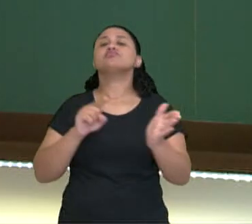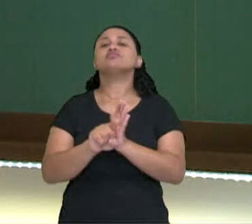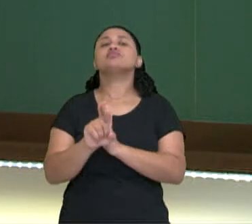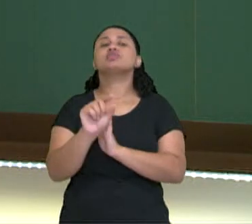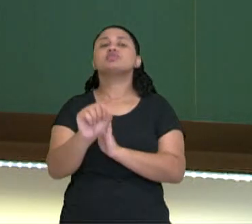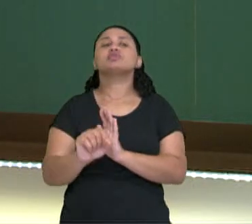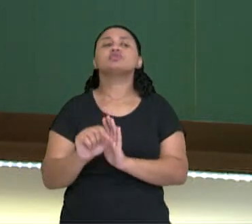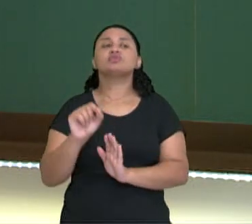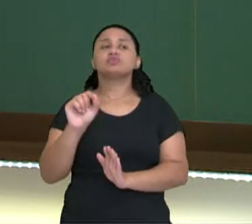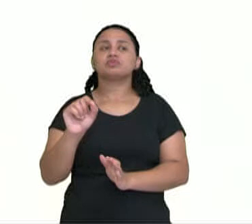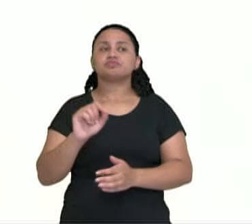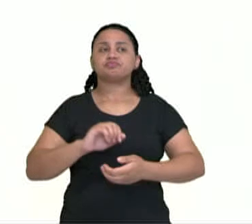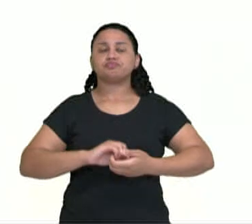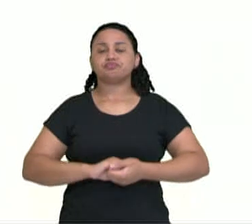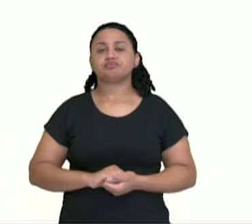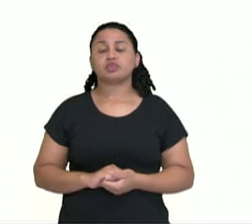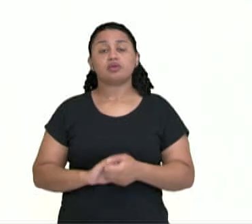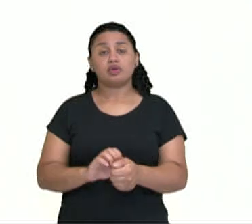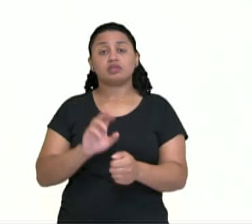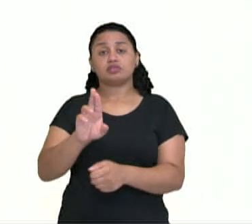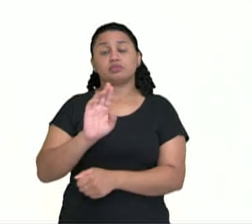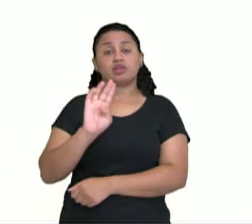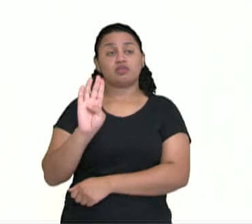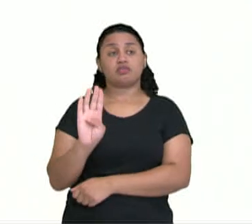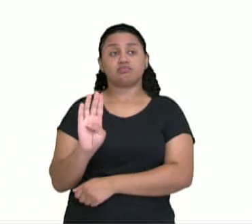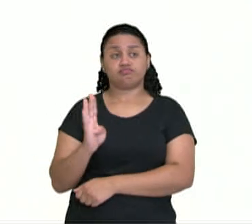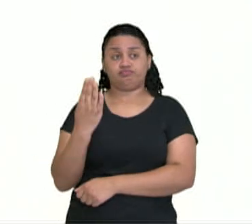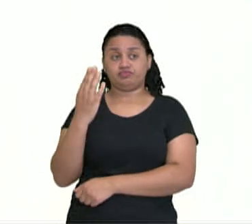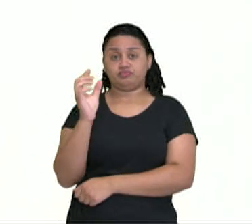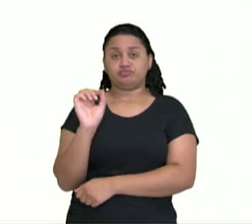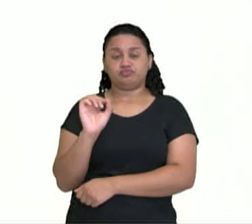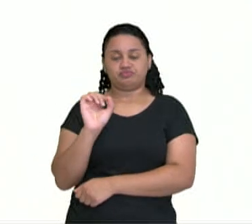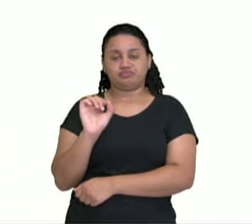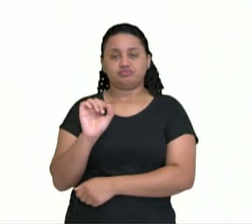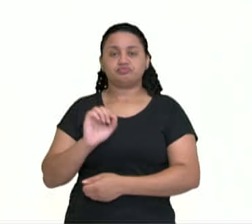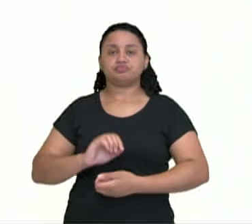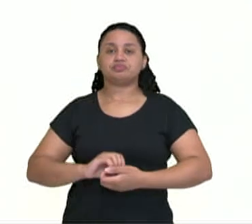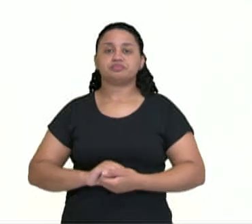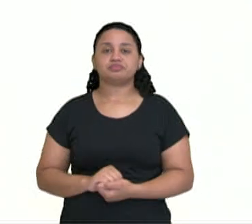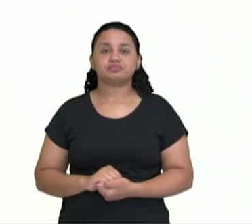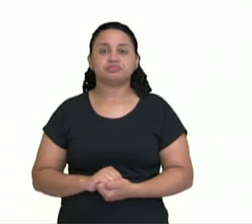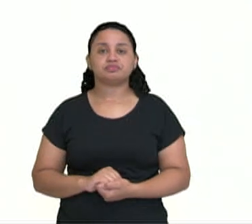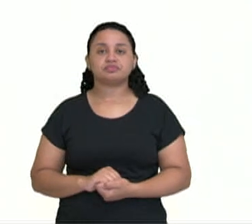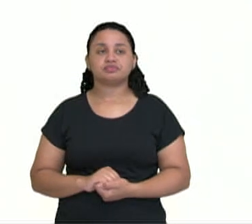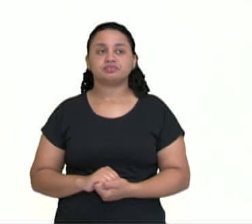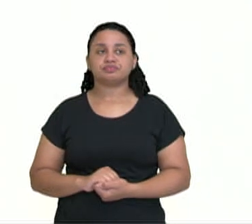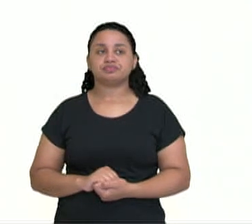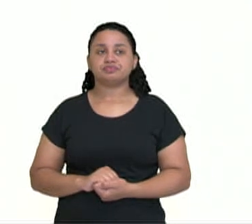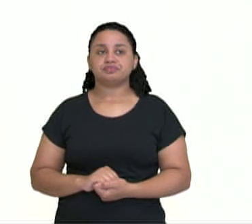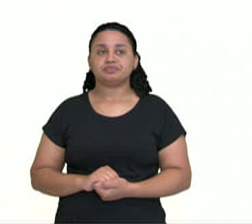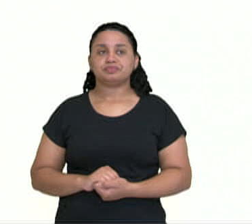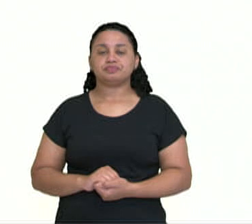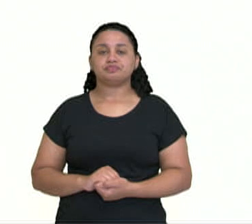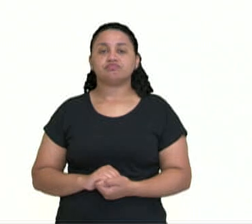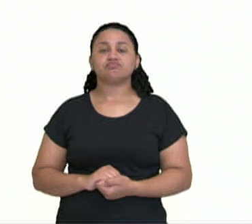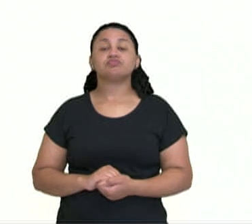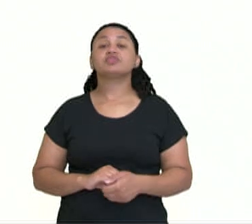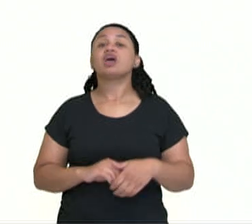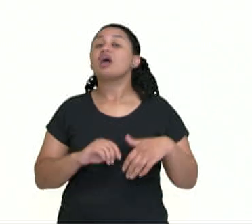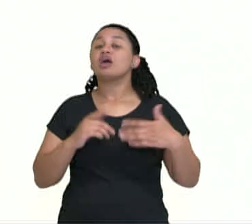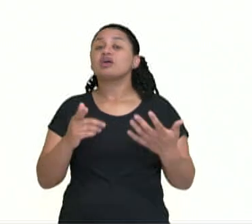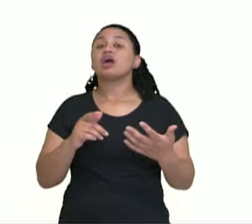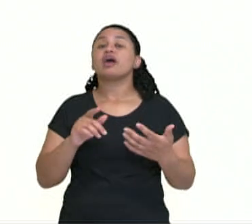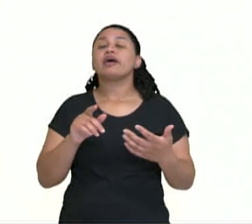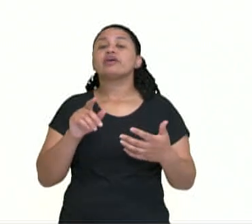news, você pode ter respondido assim: fake news is false or misleading information presented as news. É uma